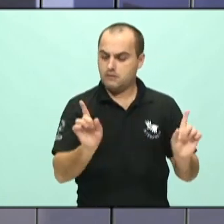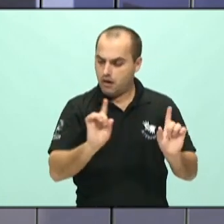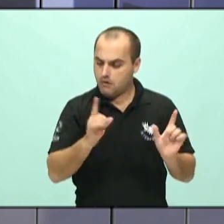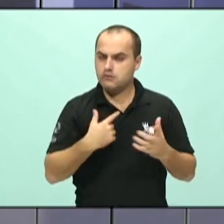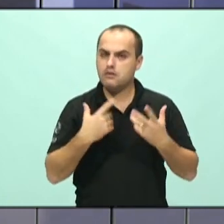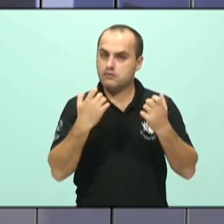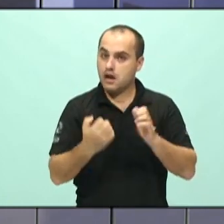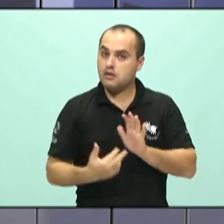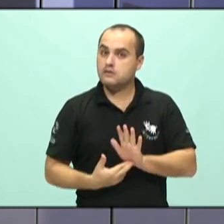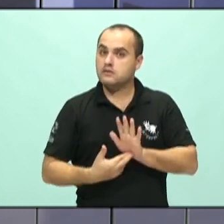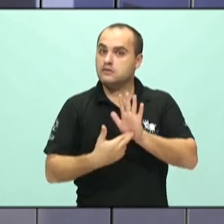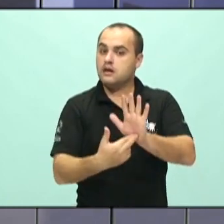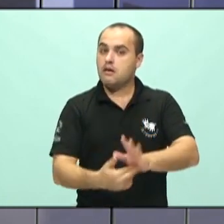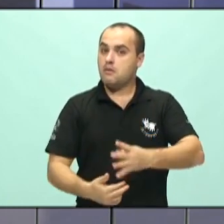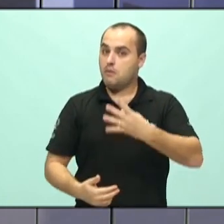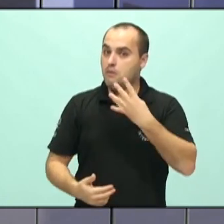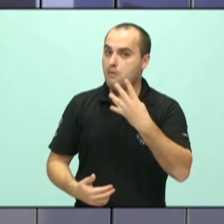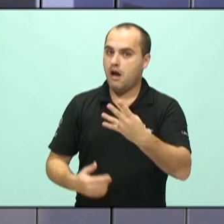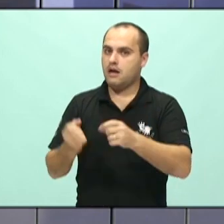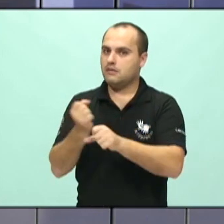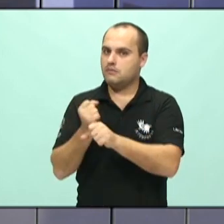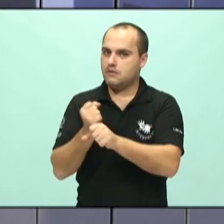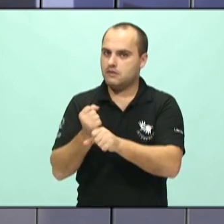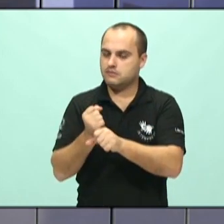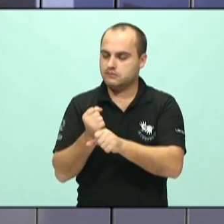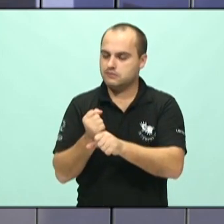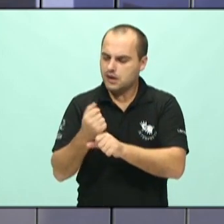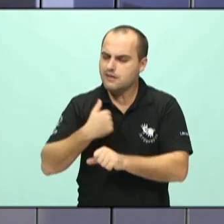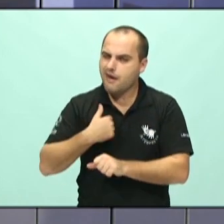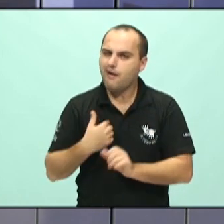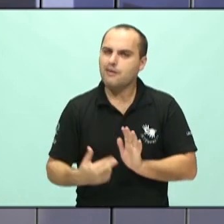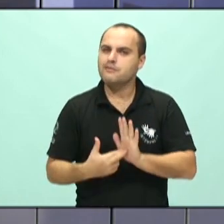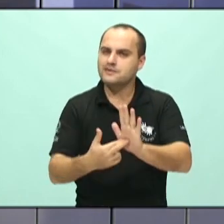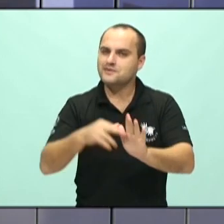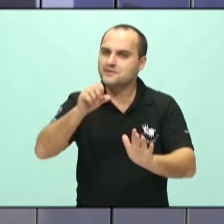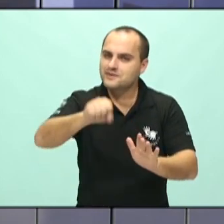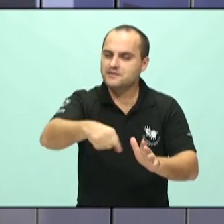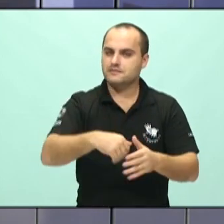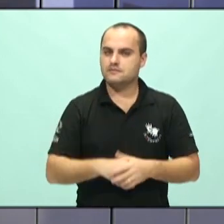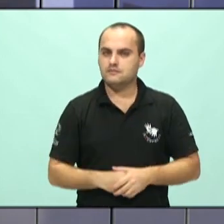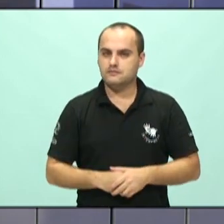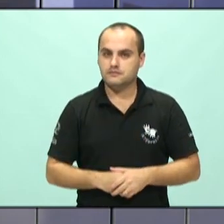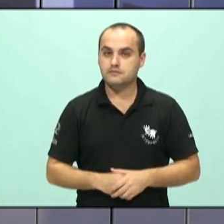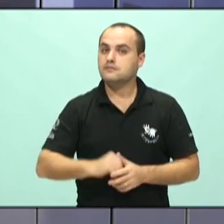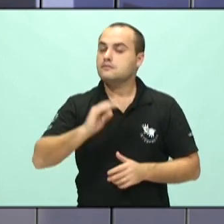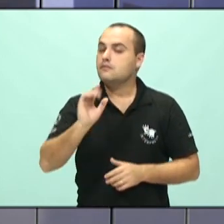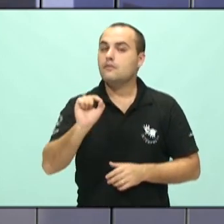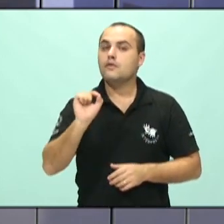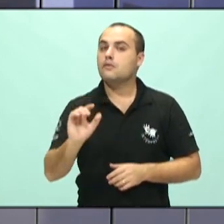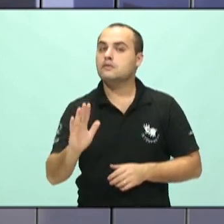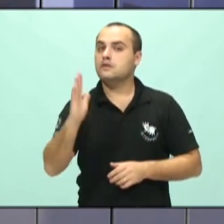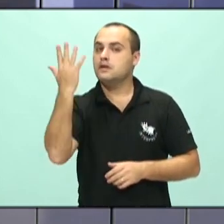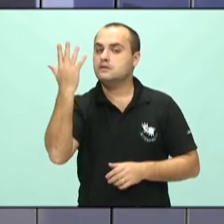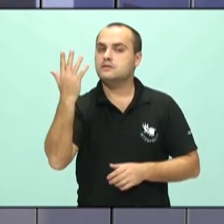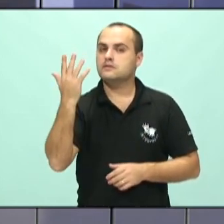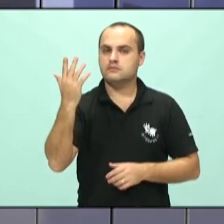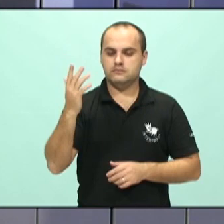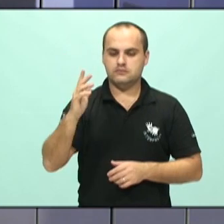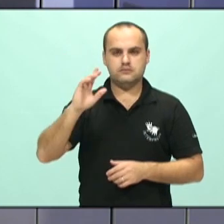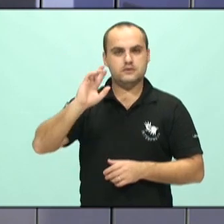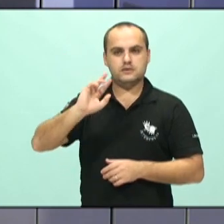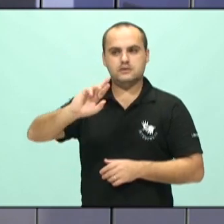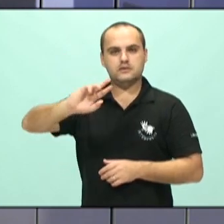honra os 4 anos de mandato. E é o que eu tenho feito. E o resultado disso, Carlos Antônio,